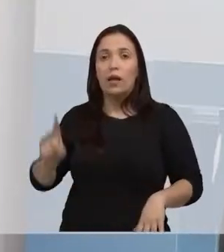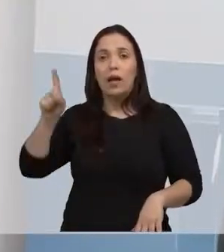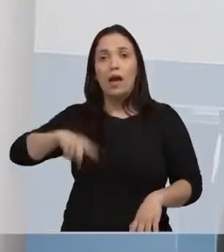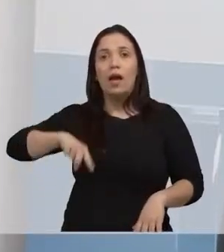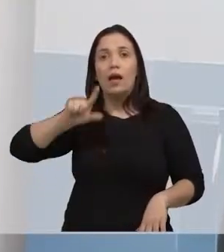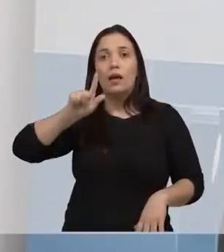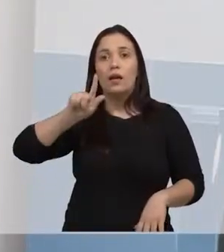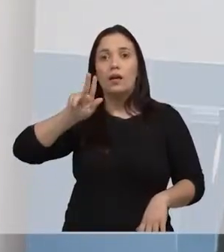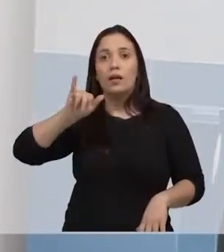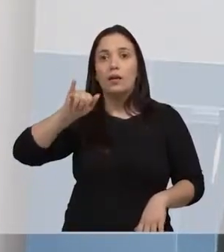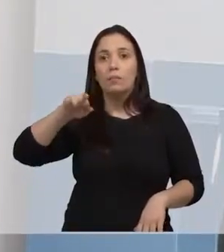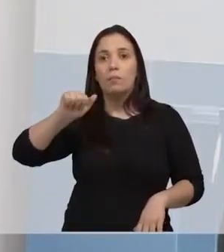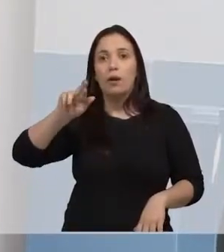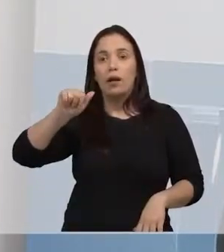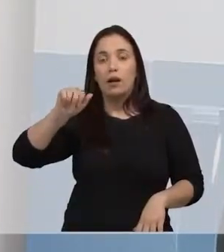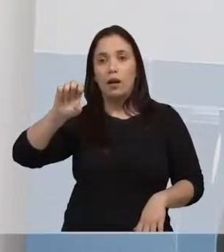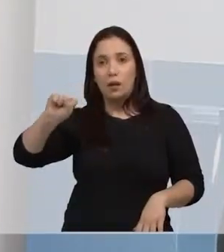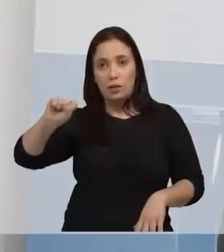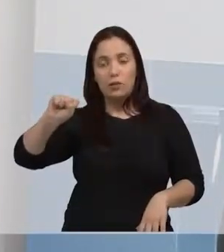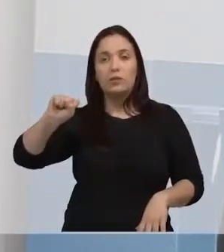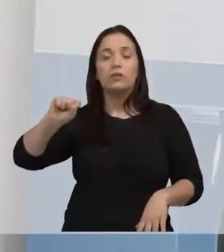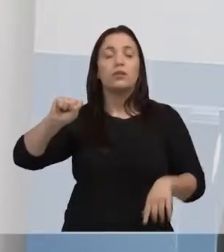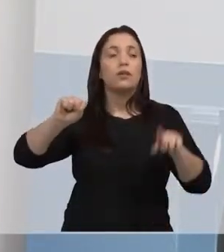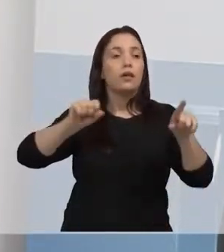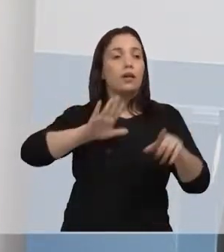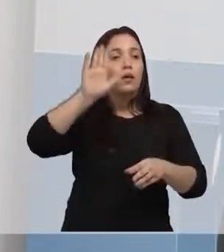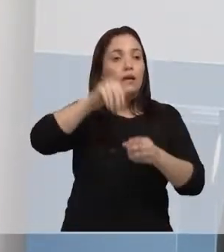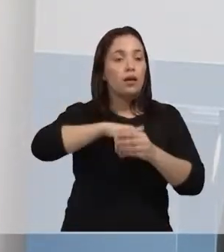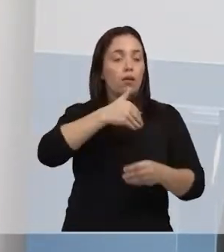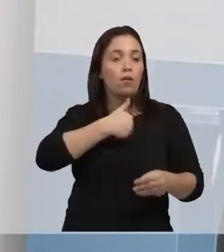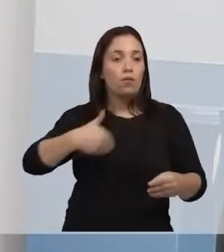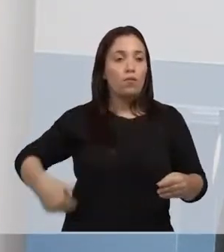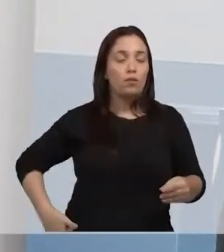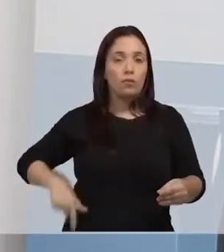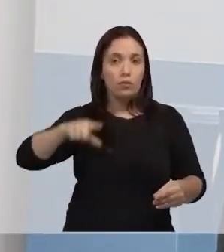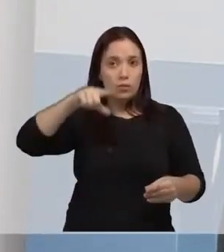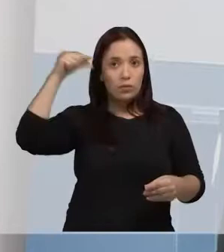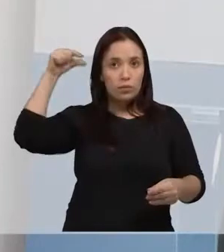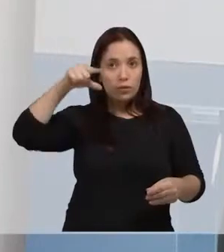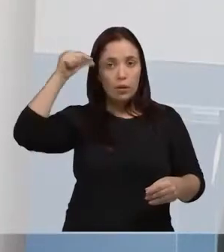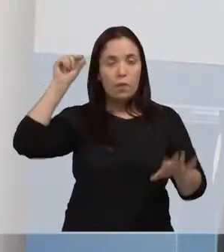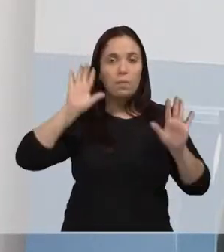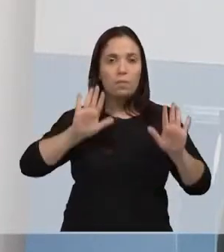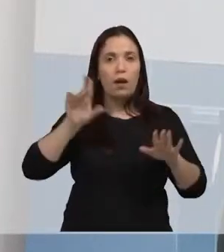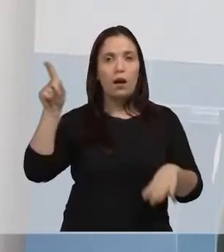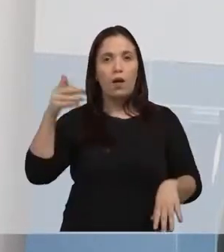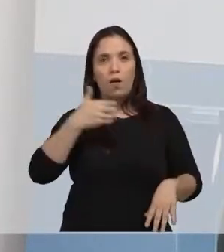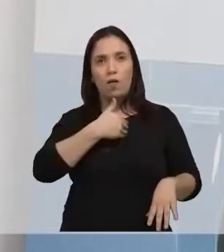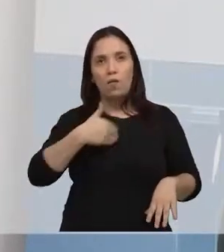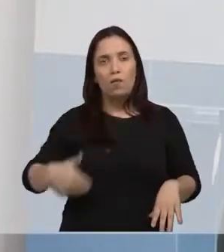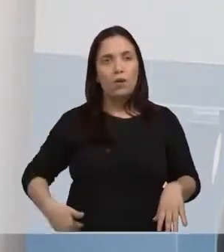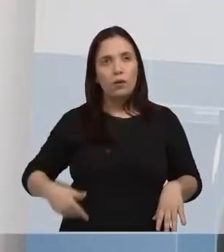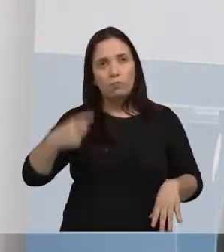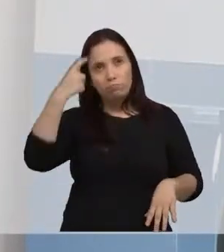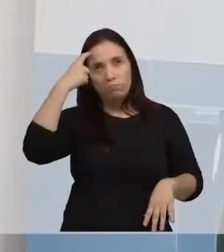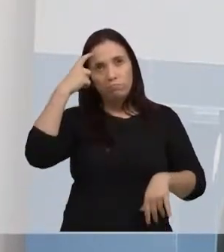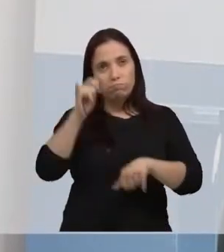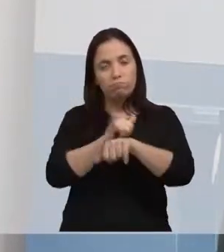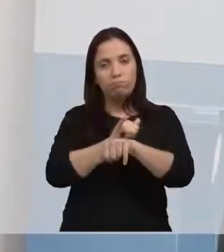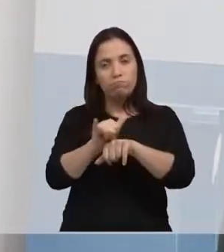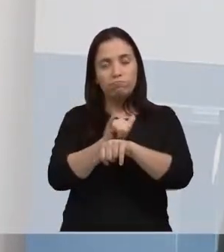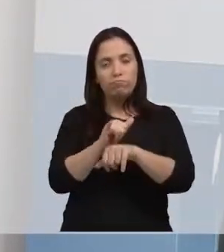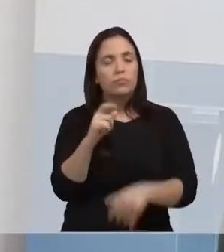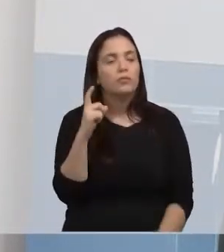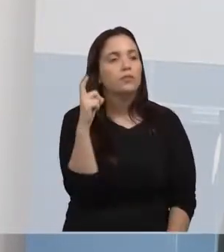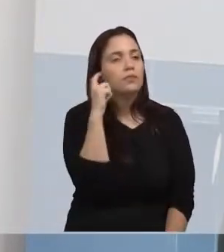Zé Guimarães. E o candidato a governador seria Zezinho Albuquerque. Só que o governador Camilo Santana deu um nó em todo mundo e lançou